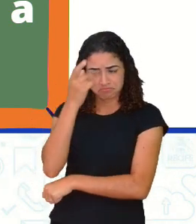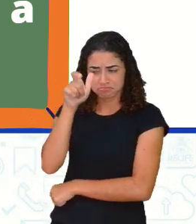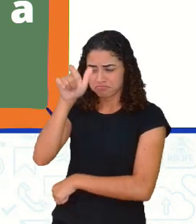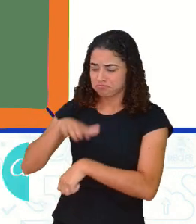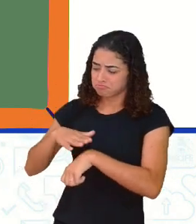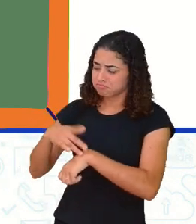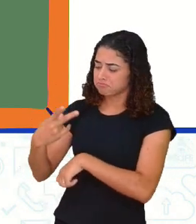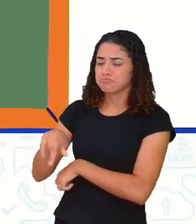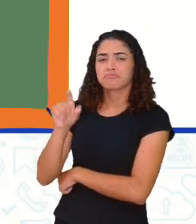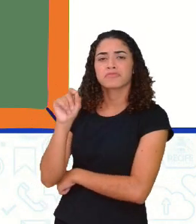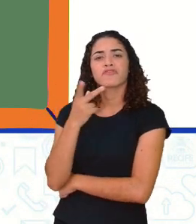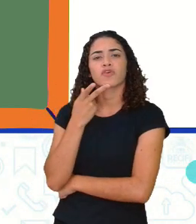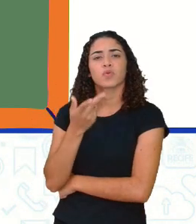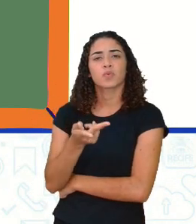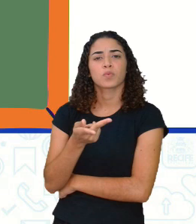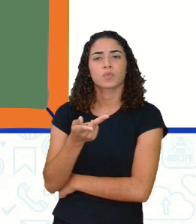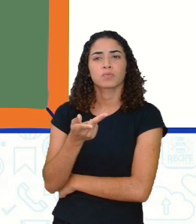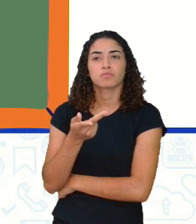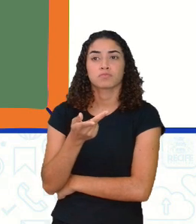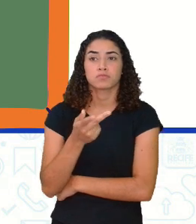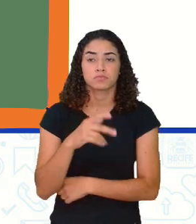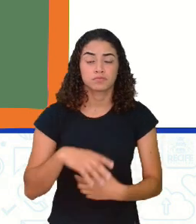isso?